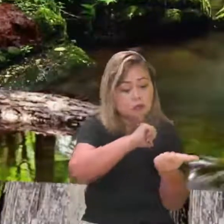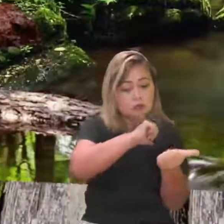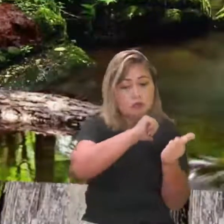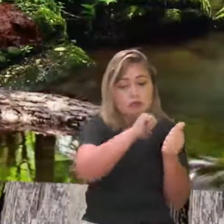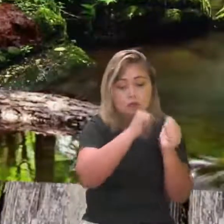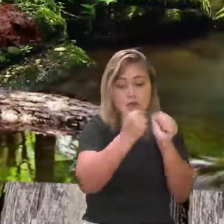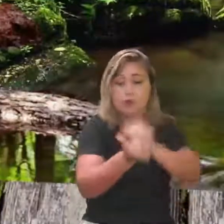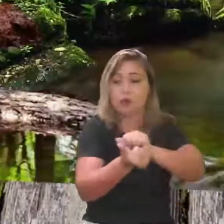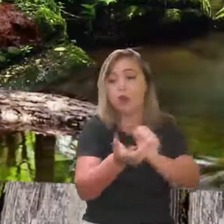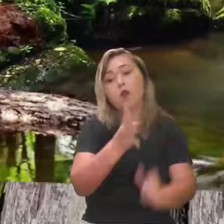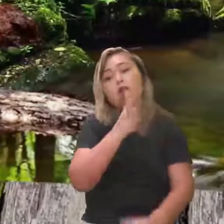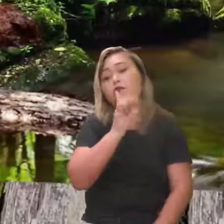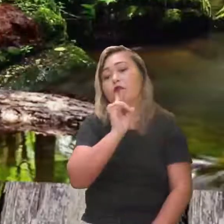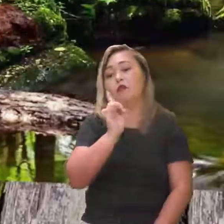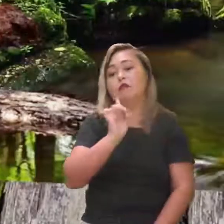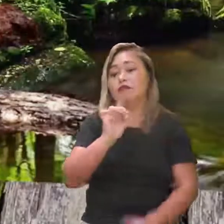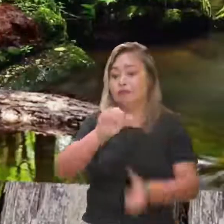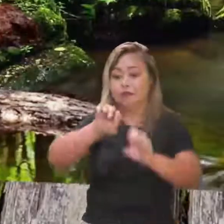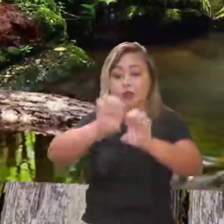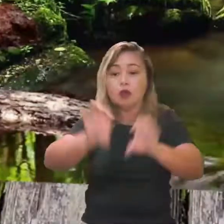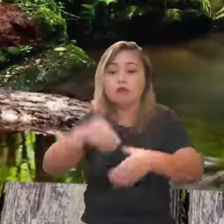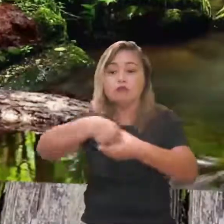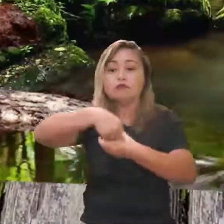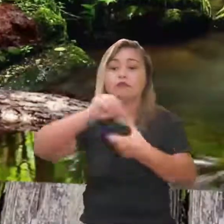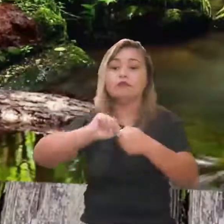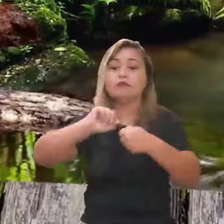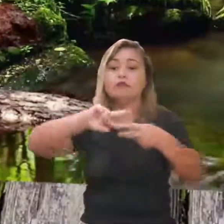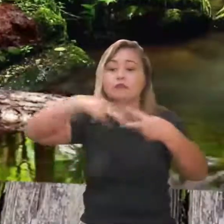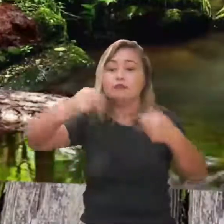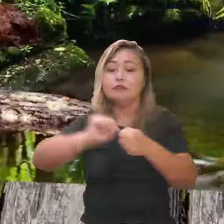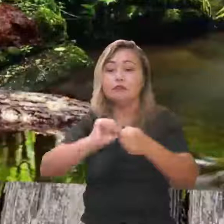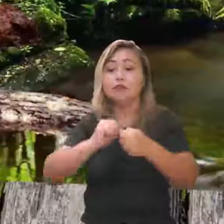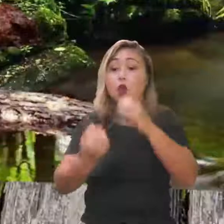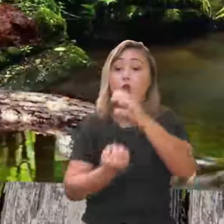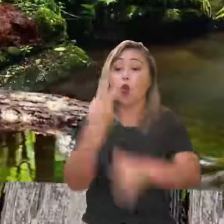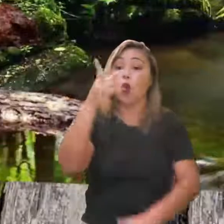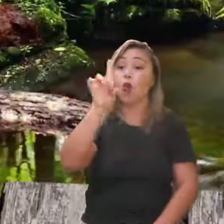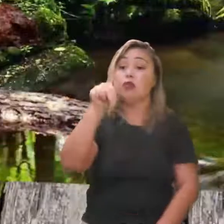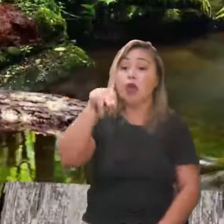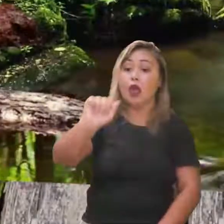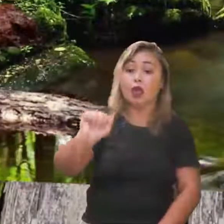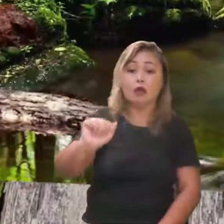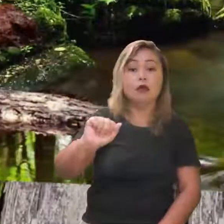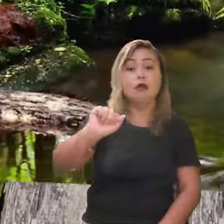alterações que eles não conheciam, a questão da estrutura genética, formação de DNA.